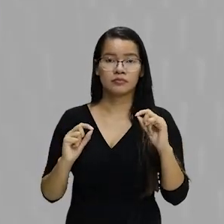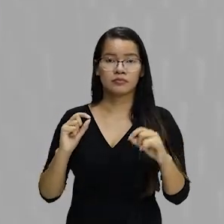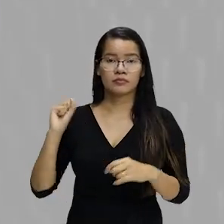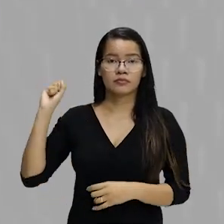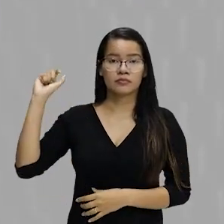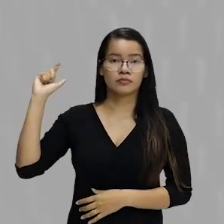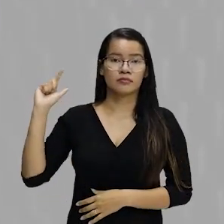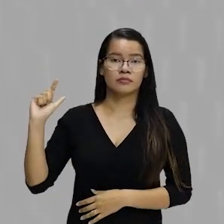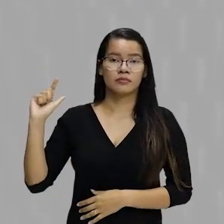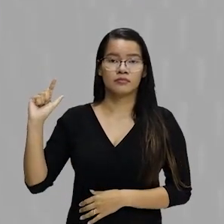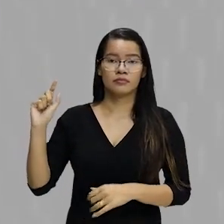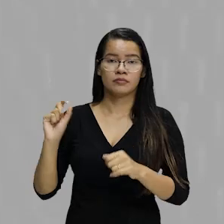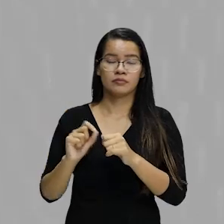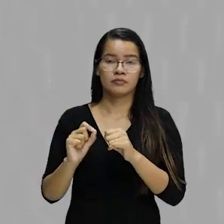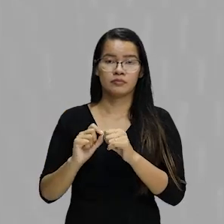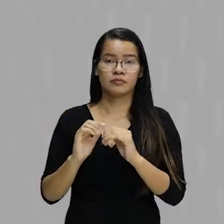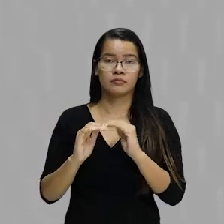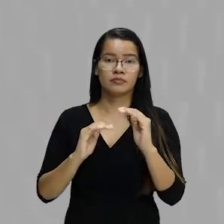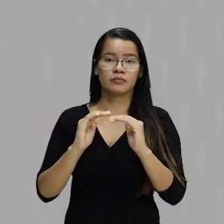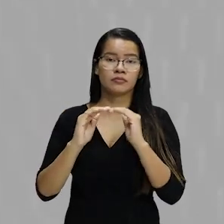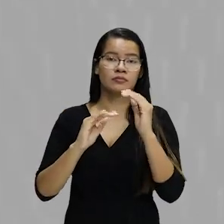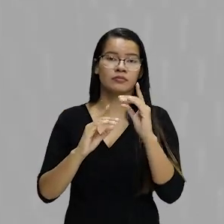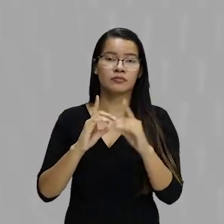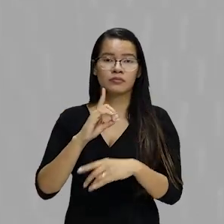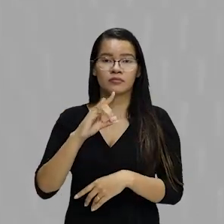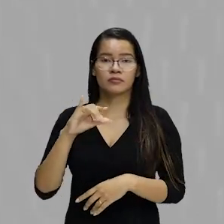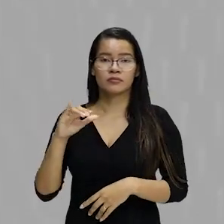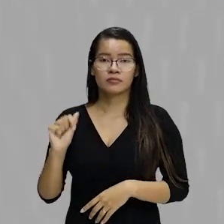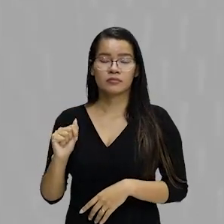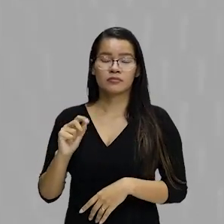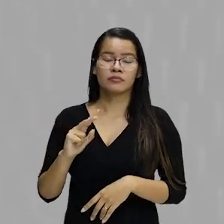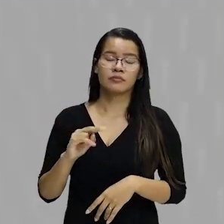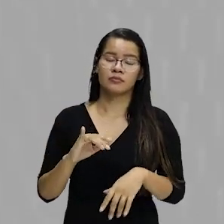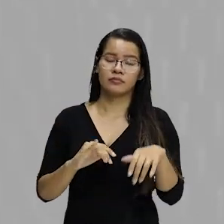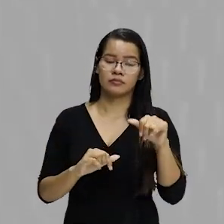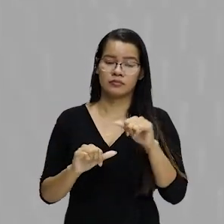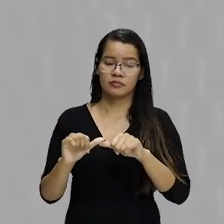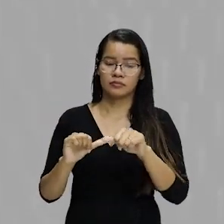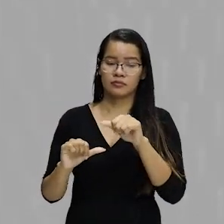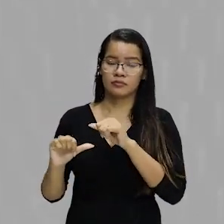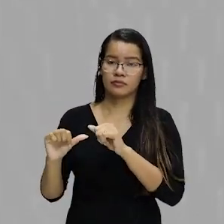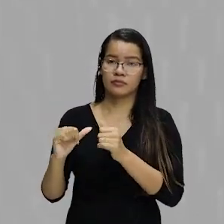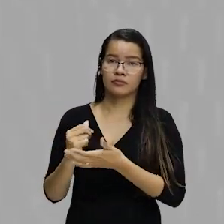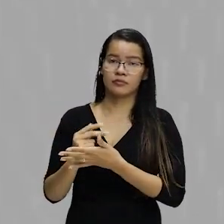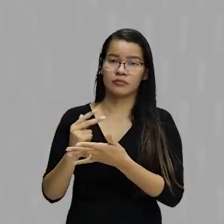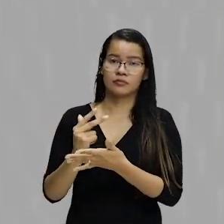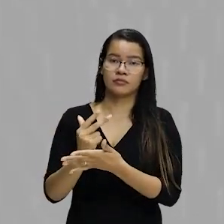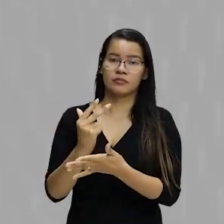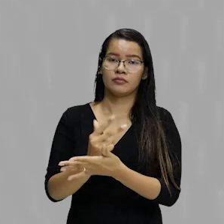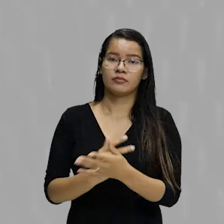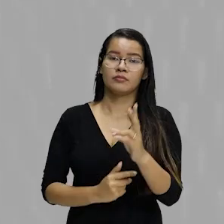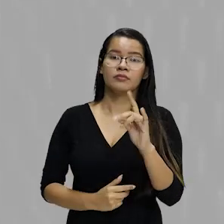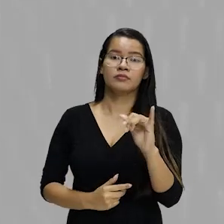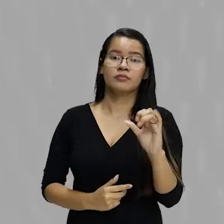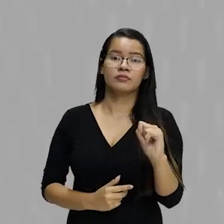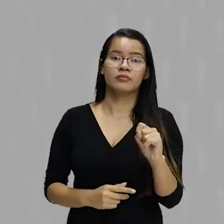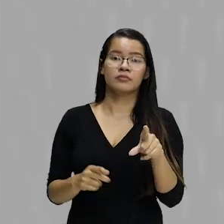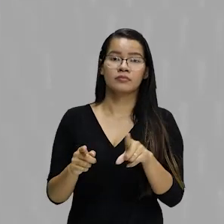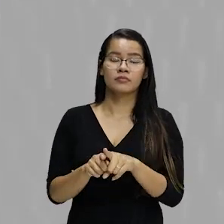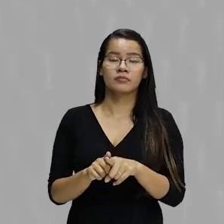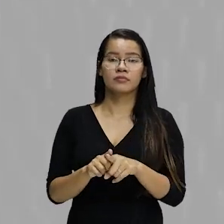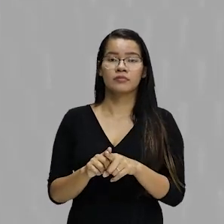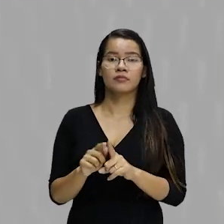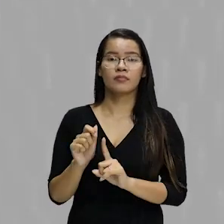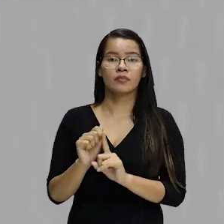Sol ele faz durante o dia, ele vai mudando com o passar dos dias e dos meses,